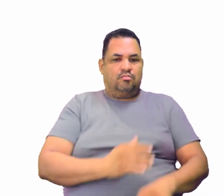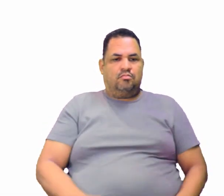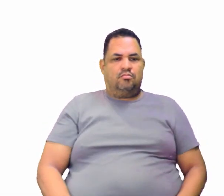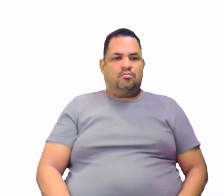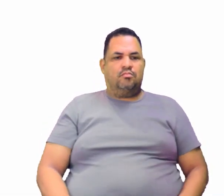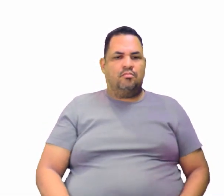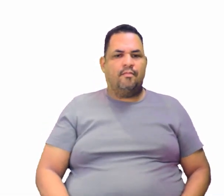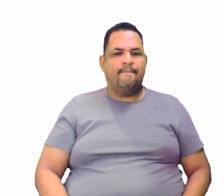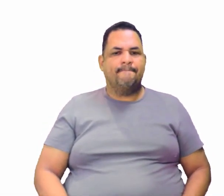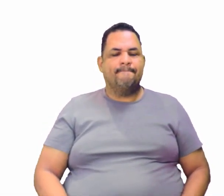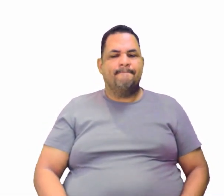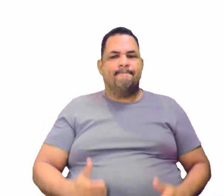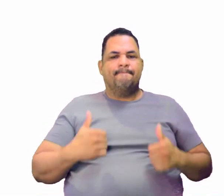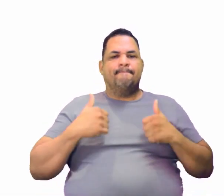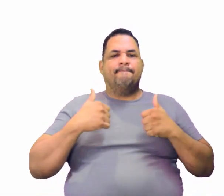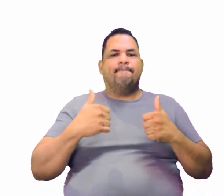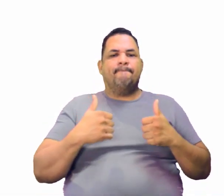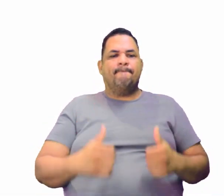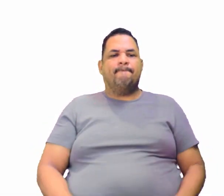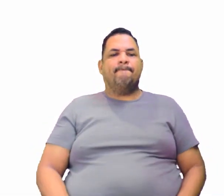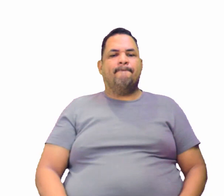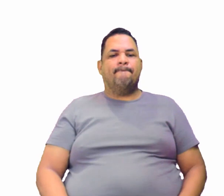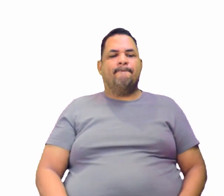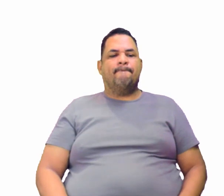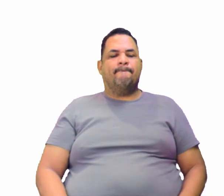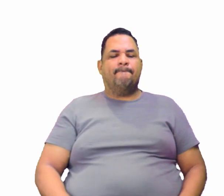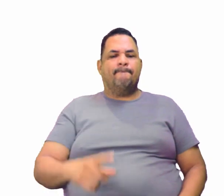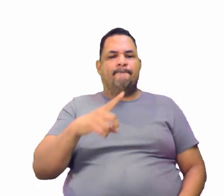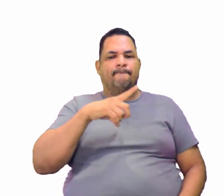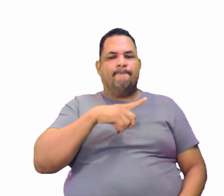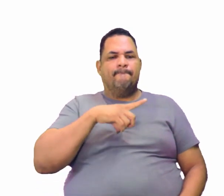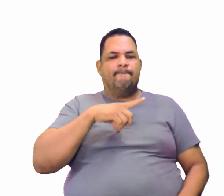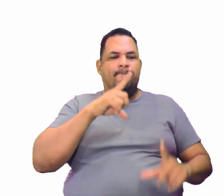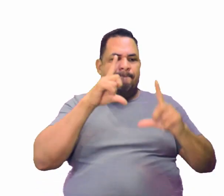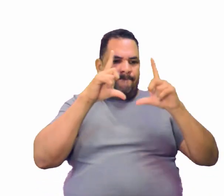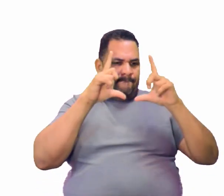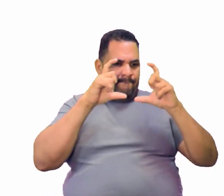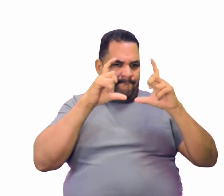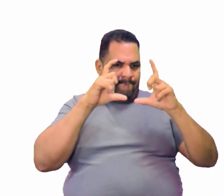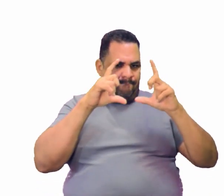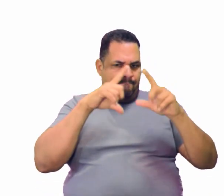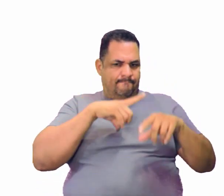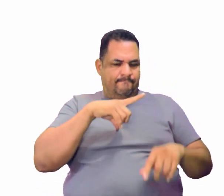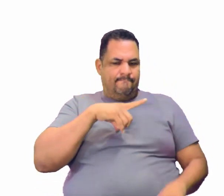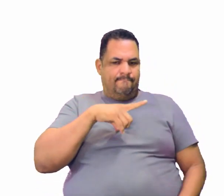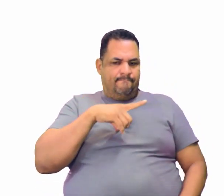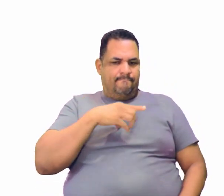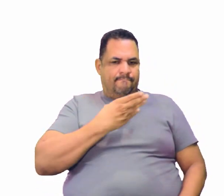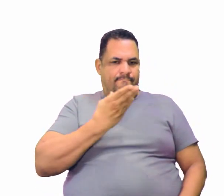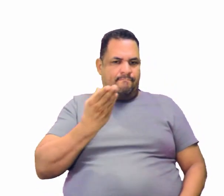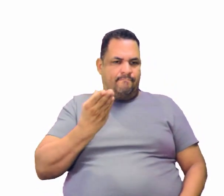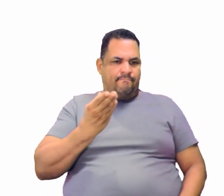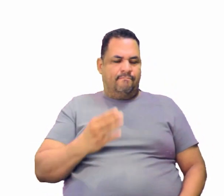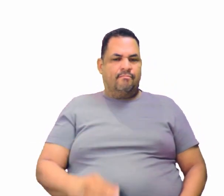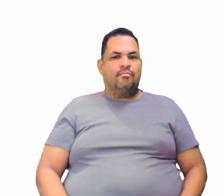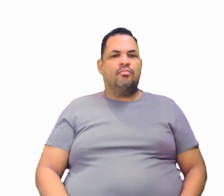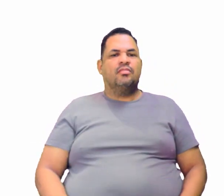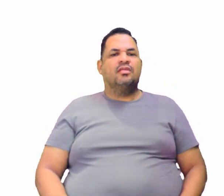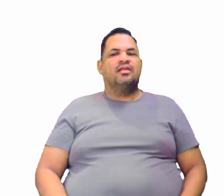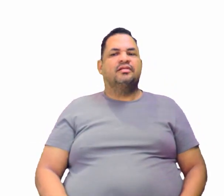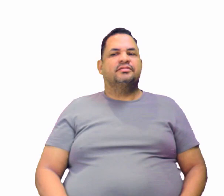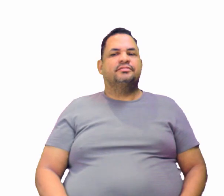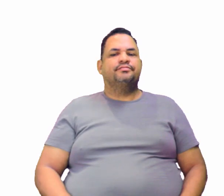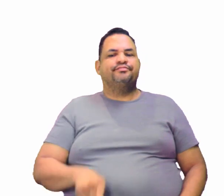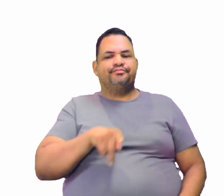medieval. Beleza? Será que tem fotos de vocês aqui? Será que